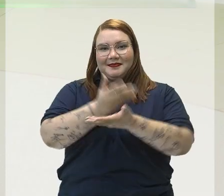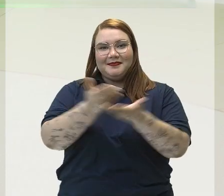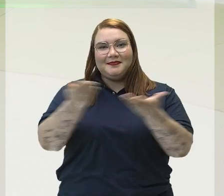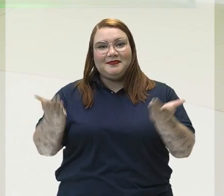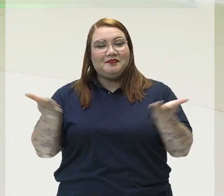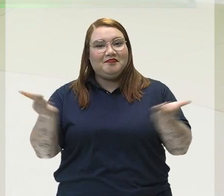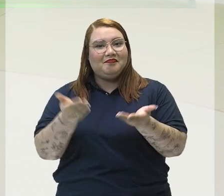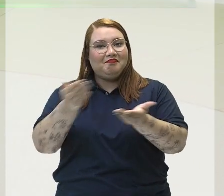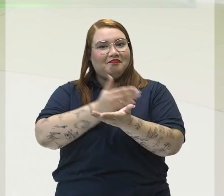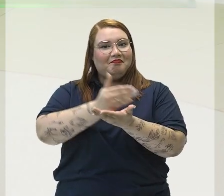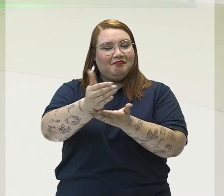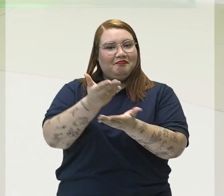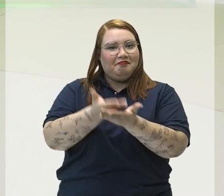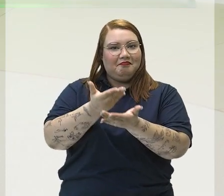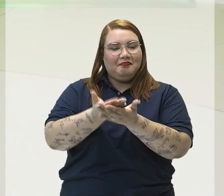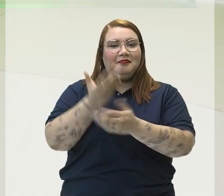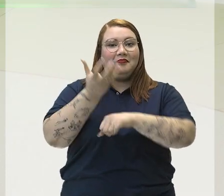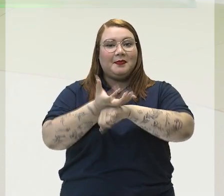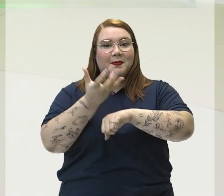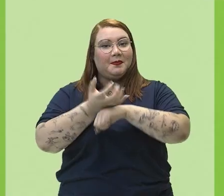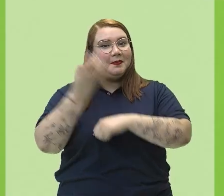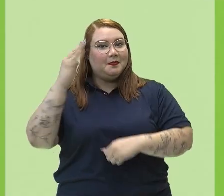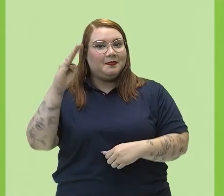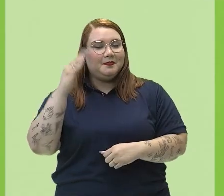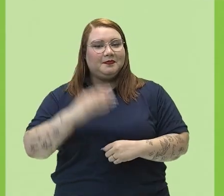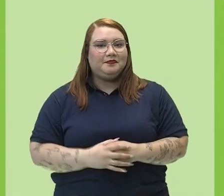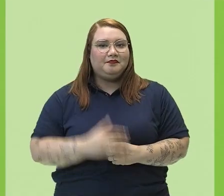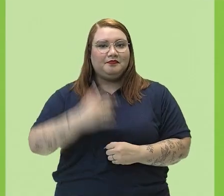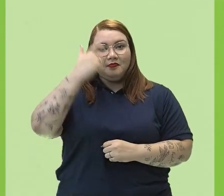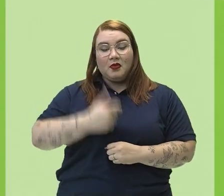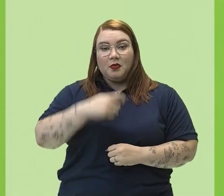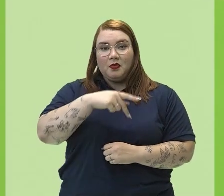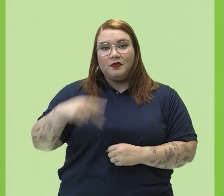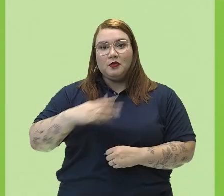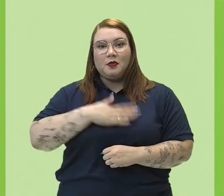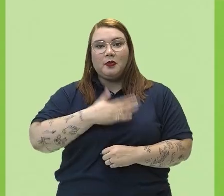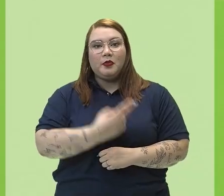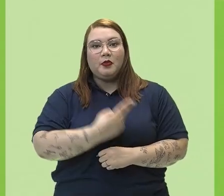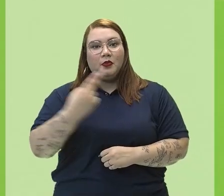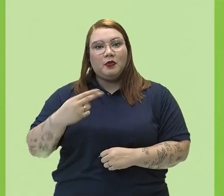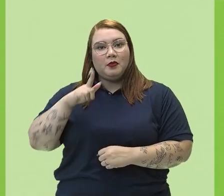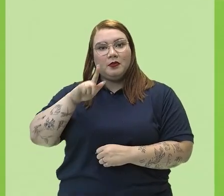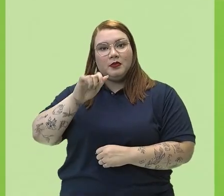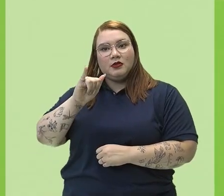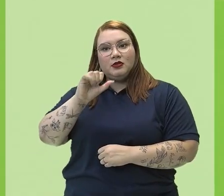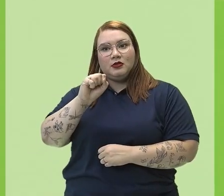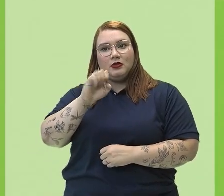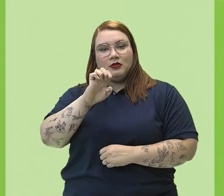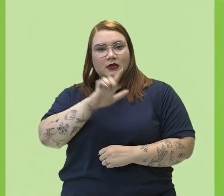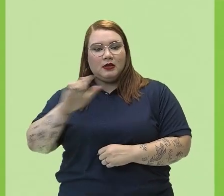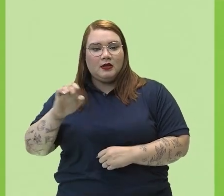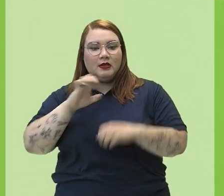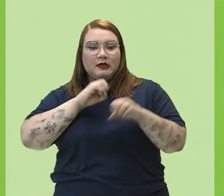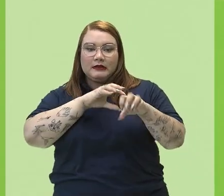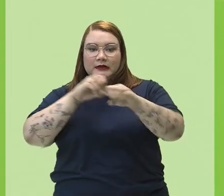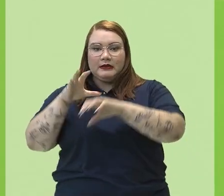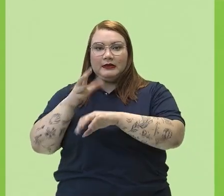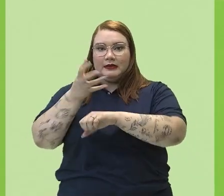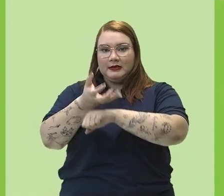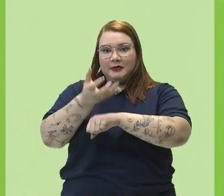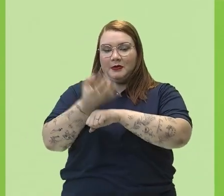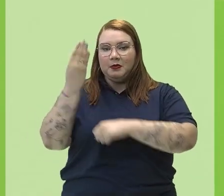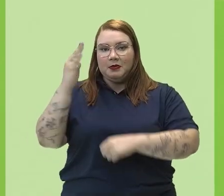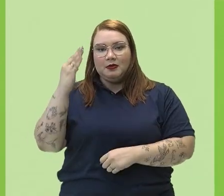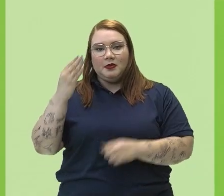Vamos dar início à aula de Biologia. Eu sou a professora Gisele Palmeira, professora do componente de Biologia, e